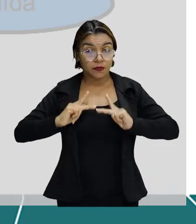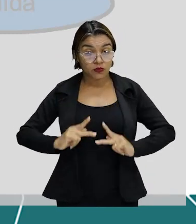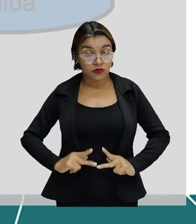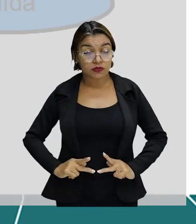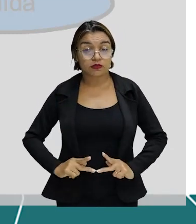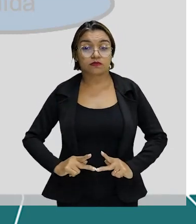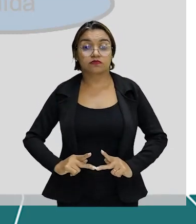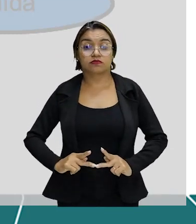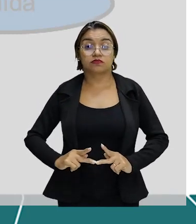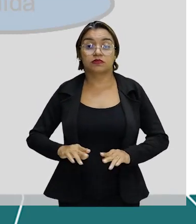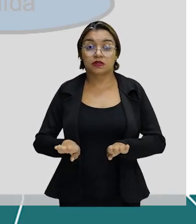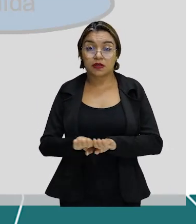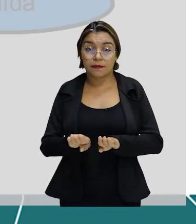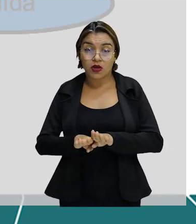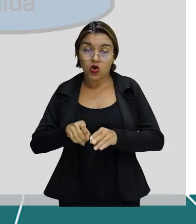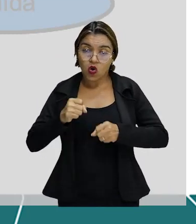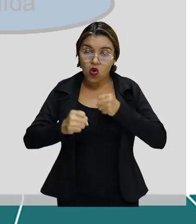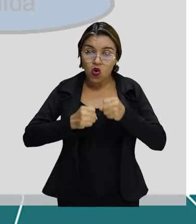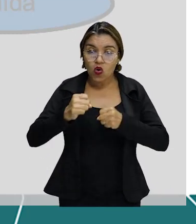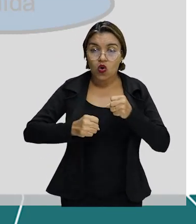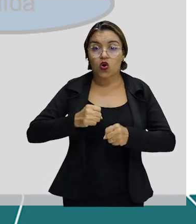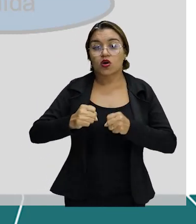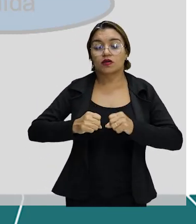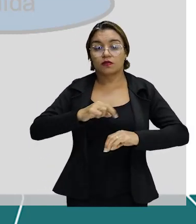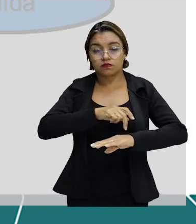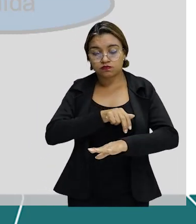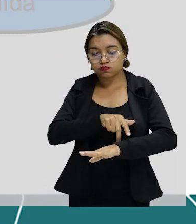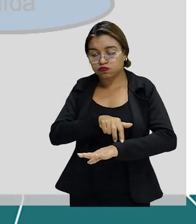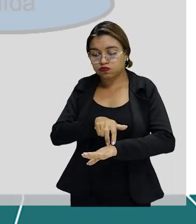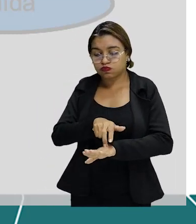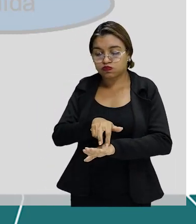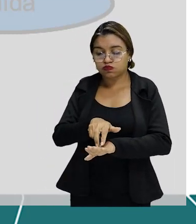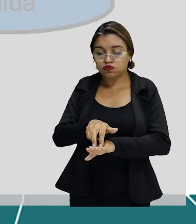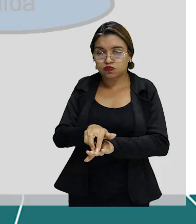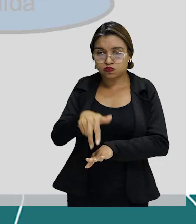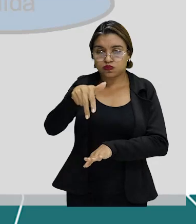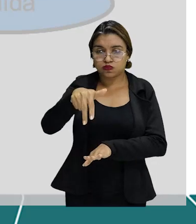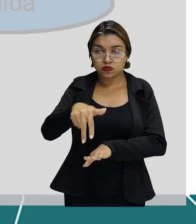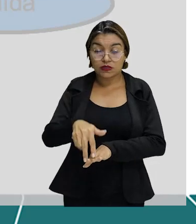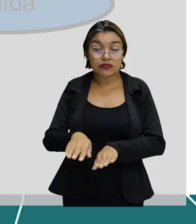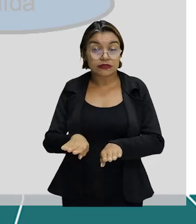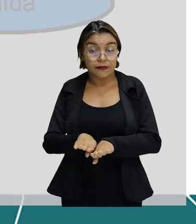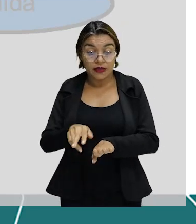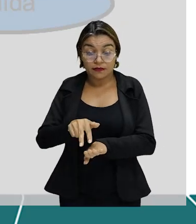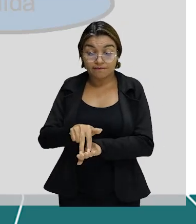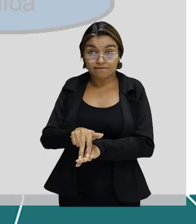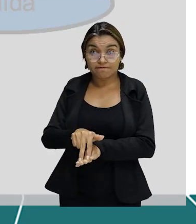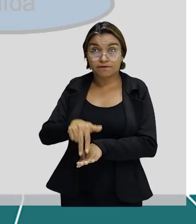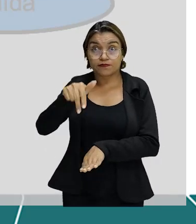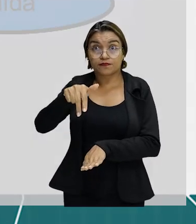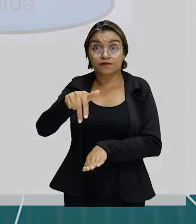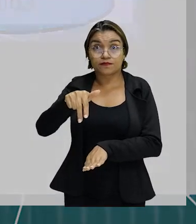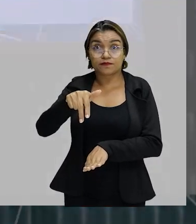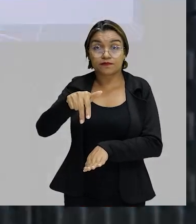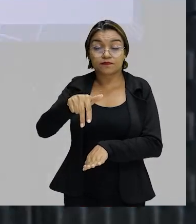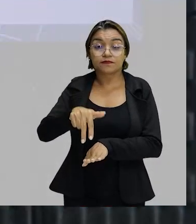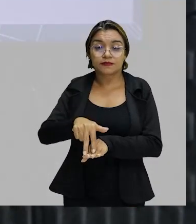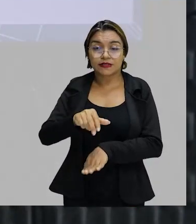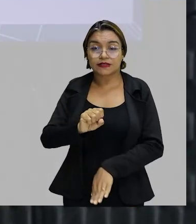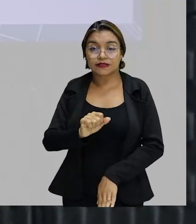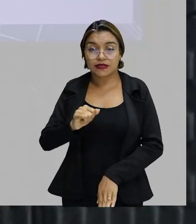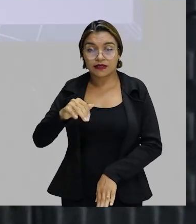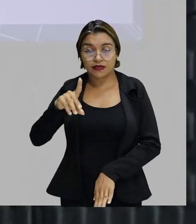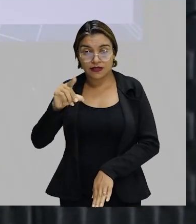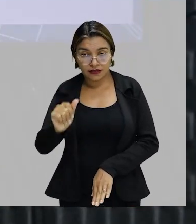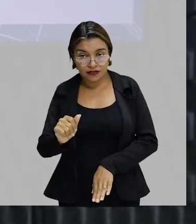a corrida e o pulo para a ponta a saída que é a forma que ela que inicia a fase de voo como